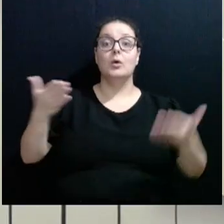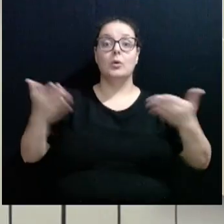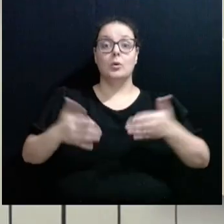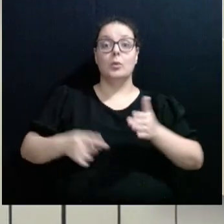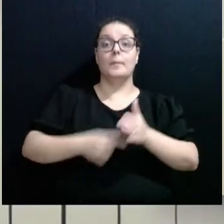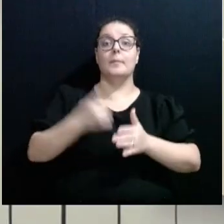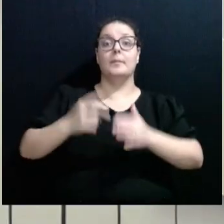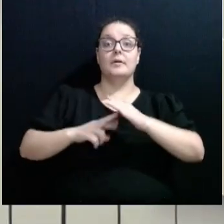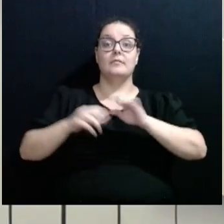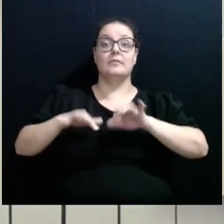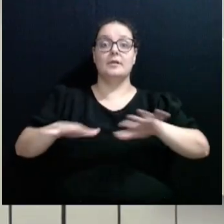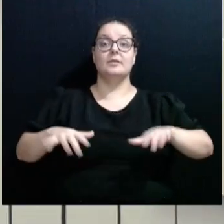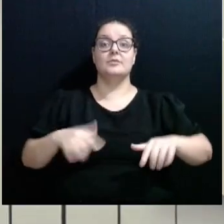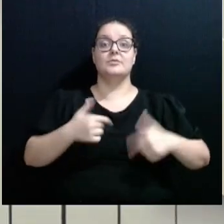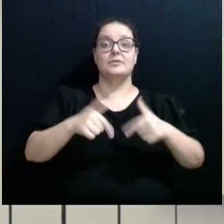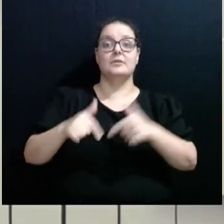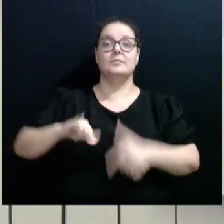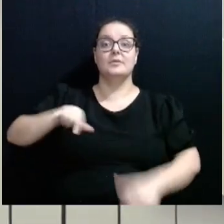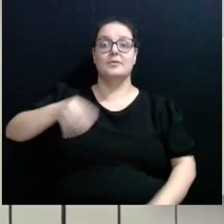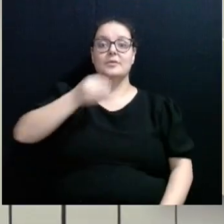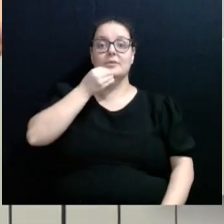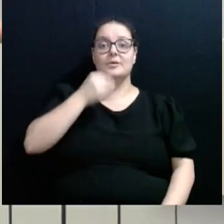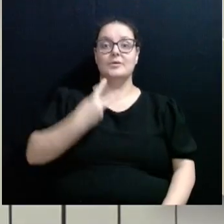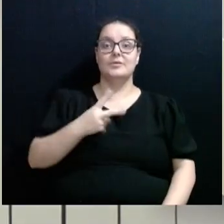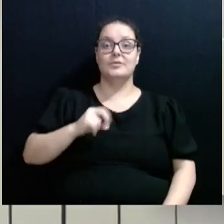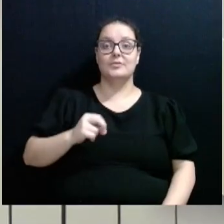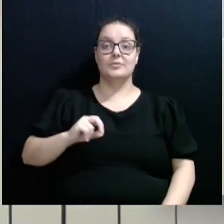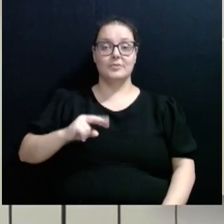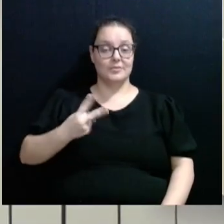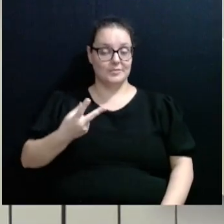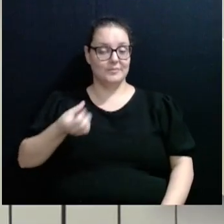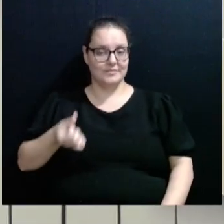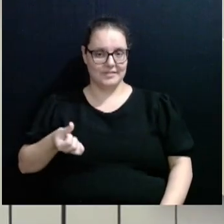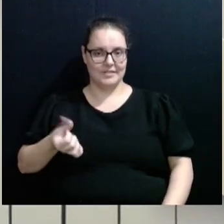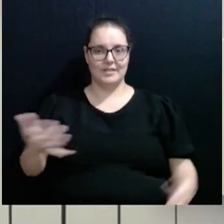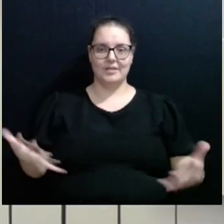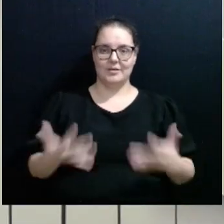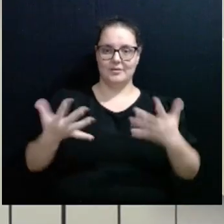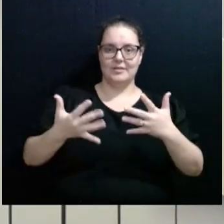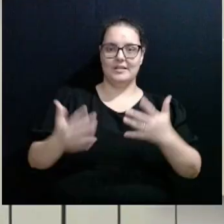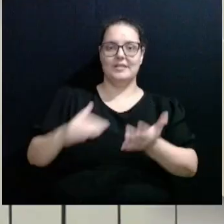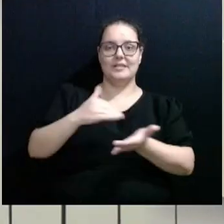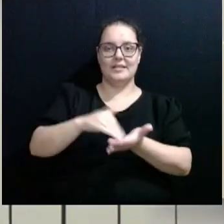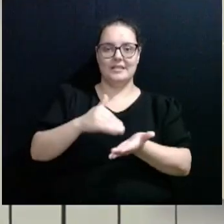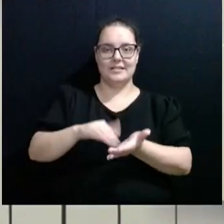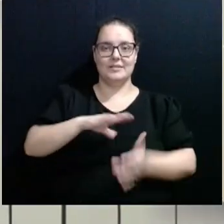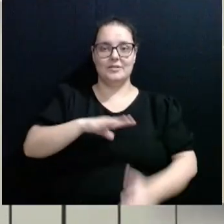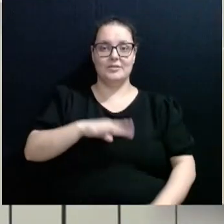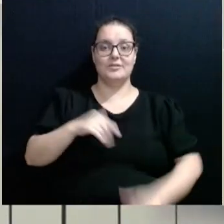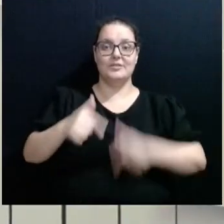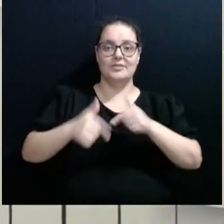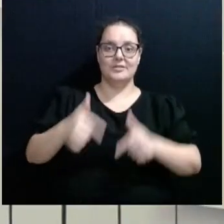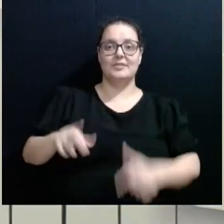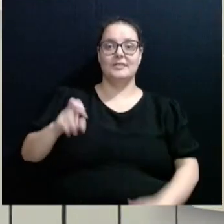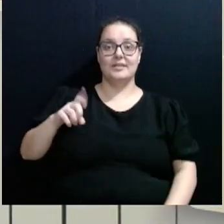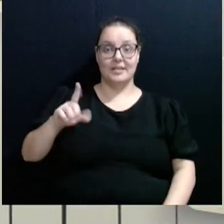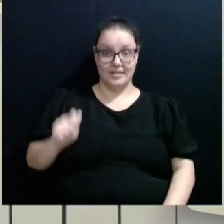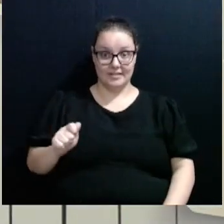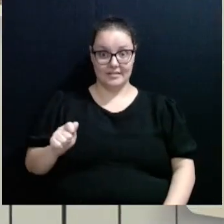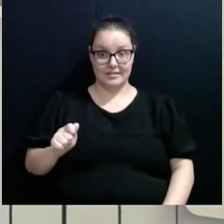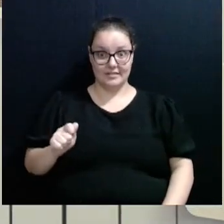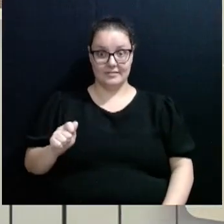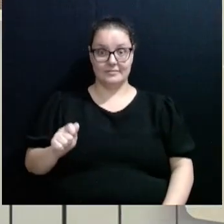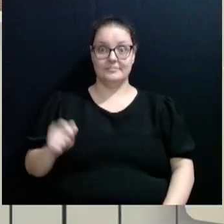Emprego e Oportunidades de 2026. É uma iniciativa da Secretaria Municipal de Trabalho e Renda, que está lá no Palácio